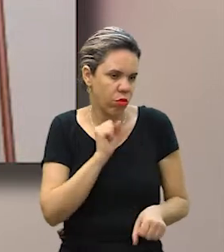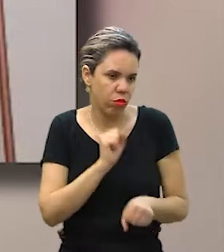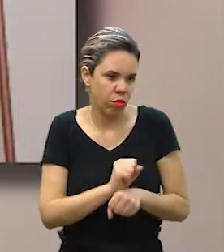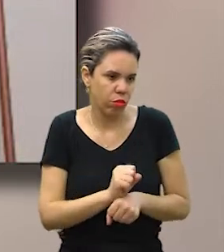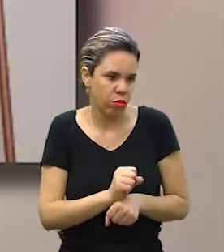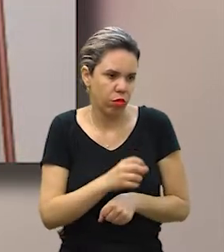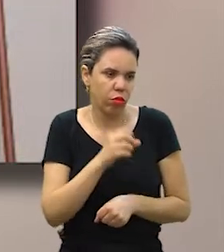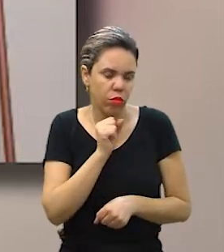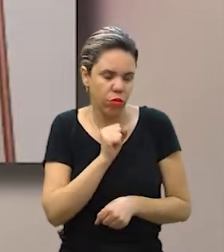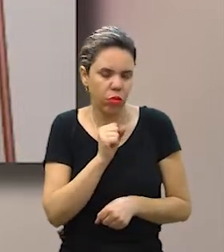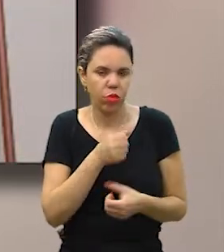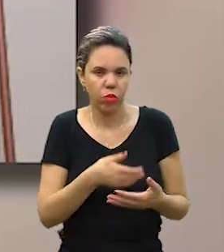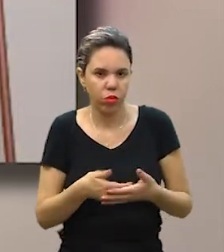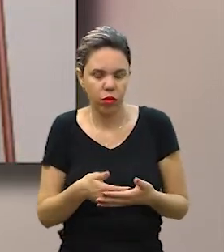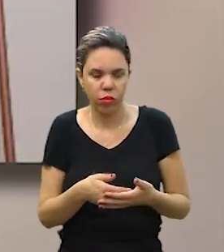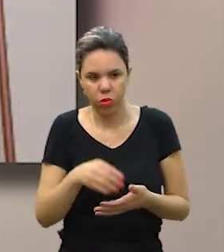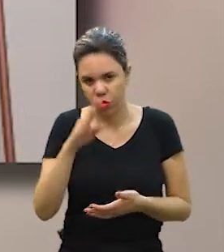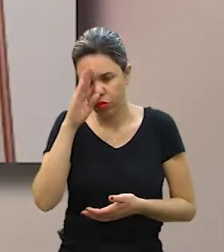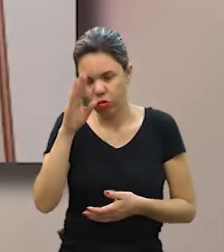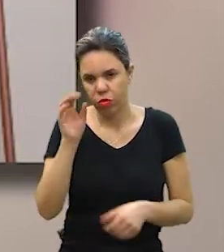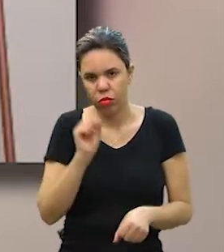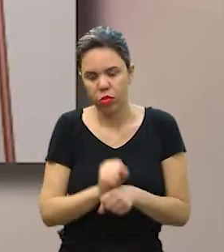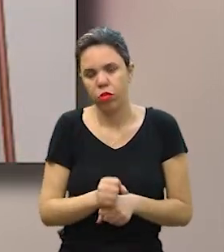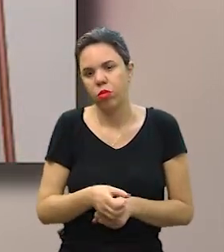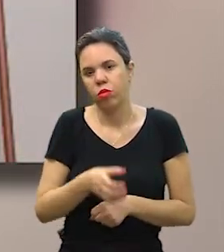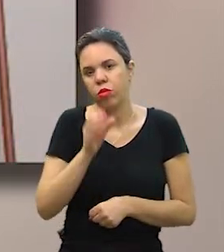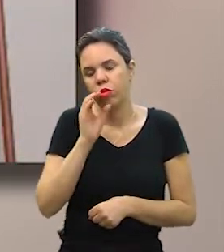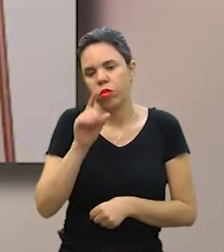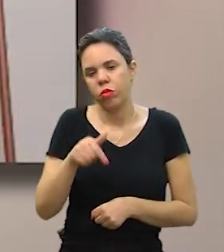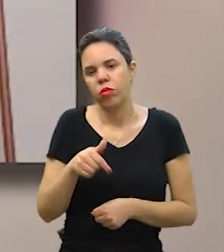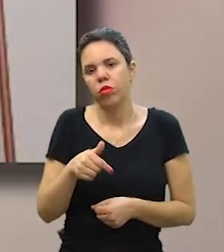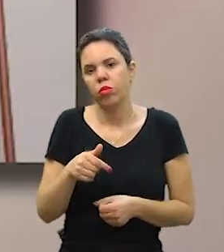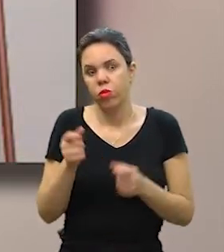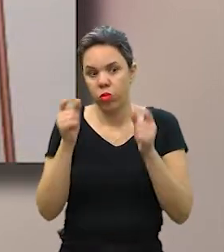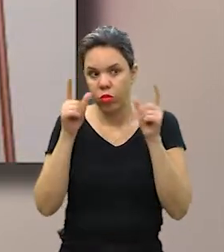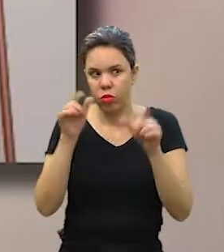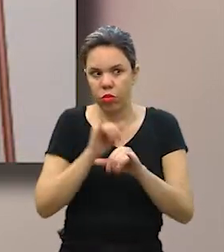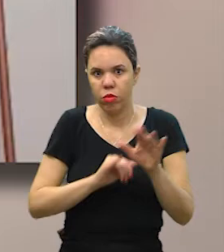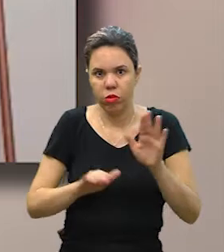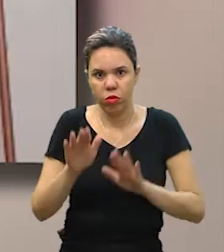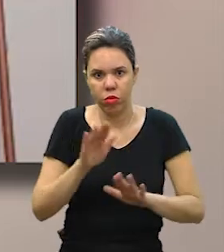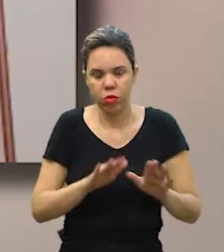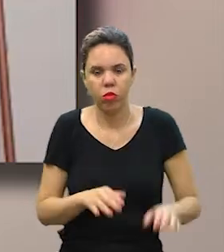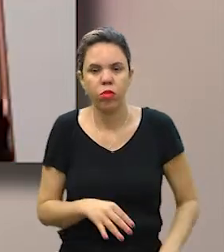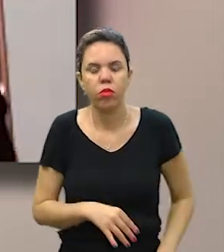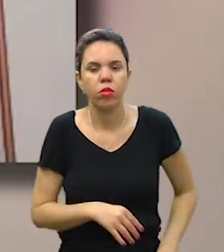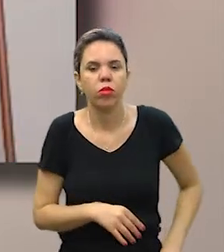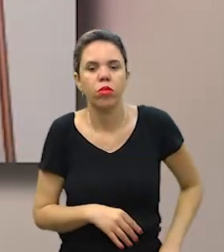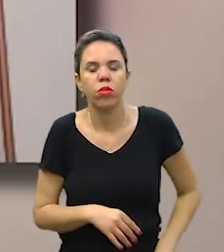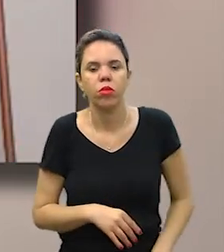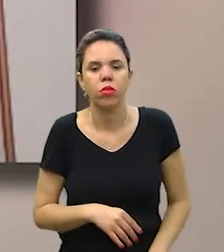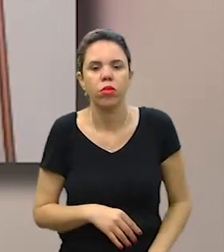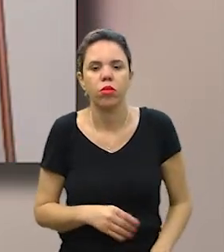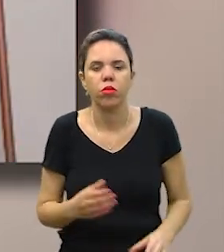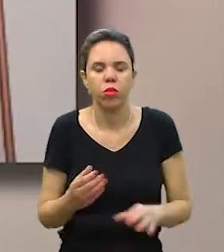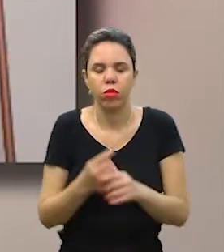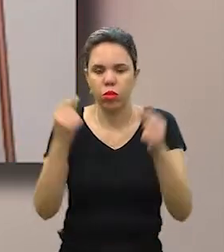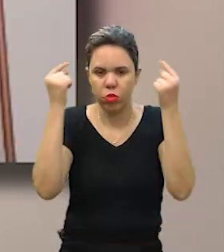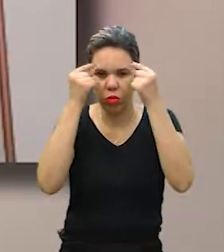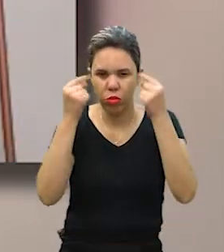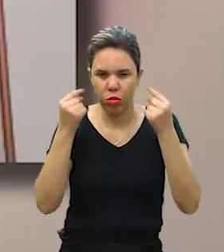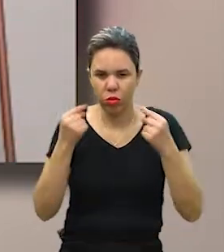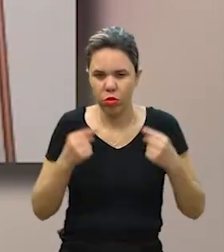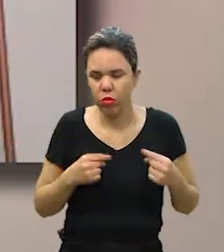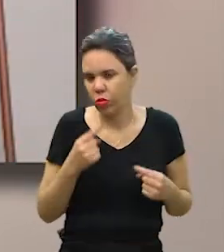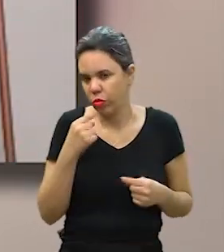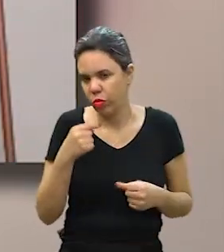parou de mamar. Então, nos bebês, principalmente, parou de mamar, é um sinal de alerta. Ou ficou inteirinho com mancha no